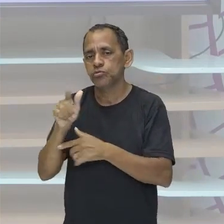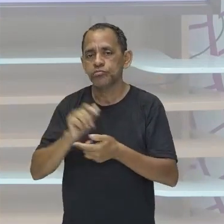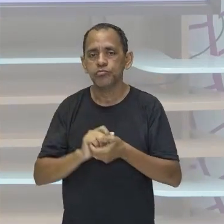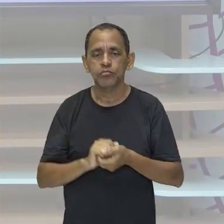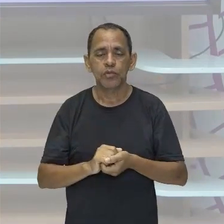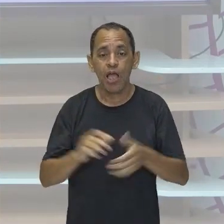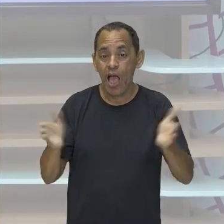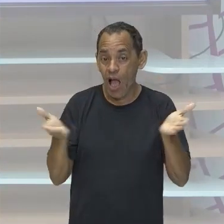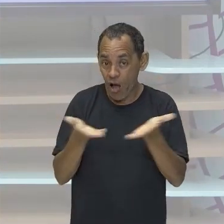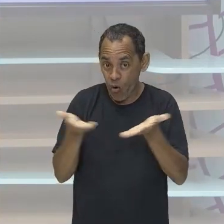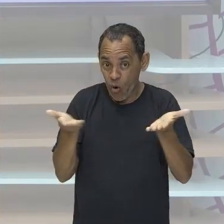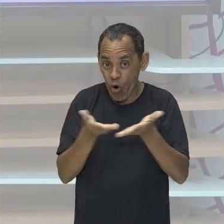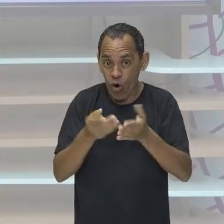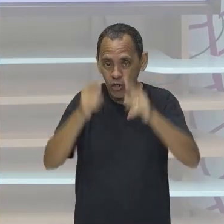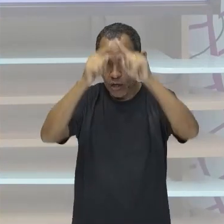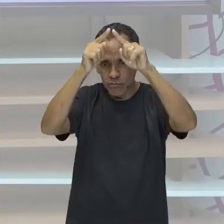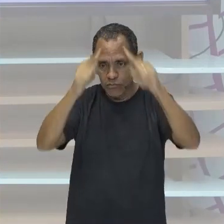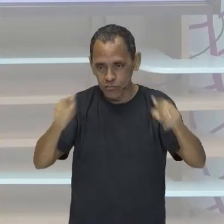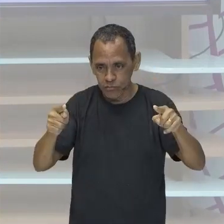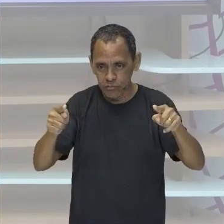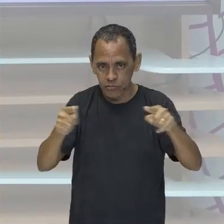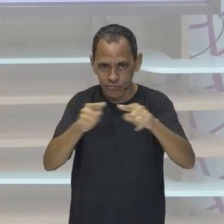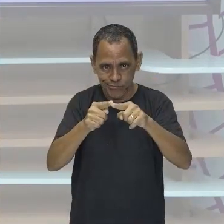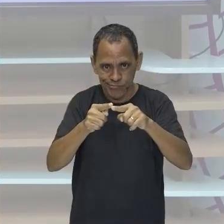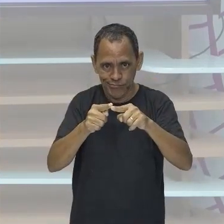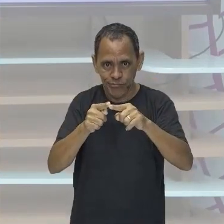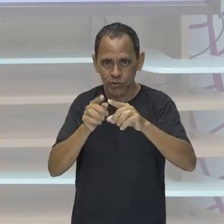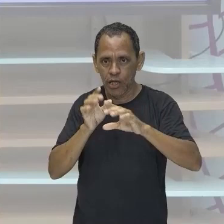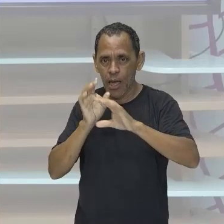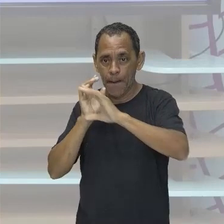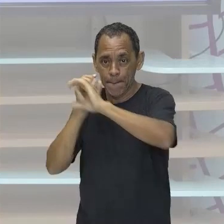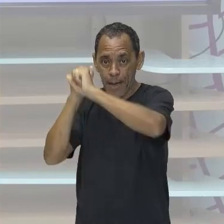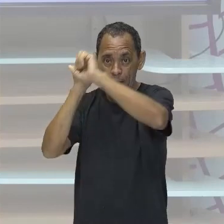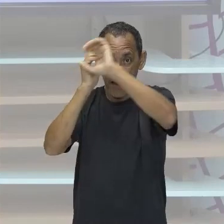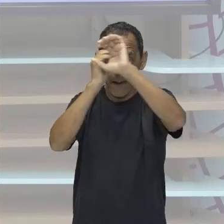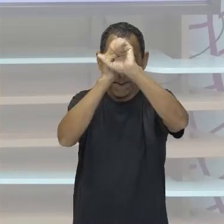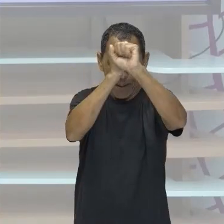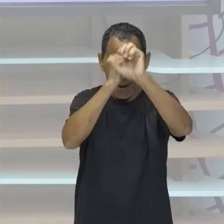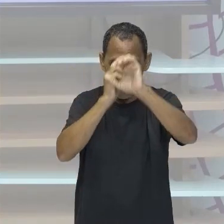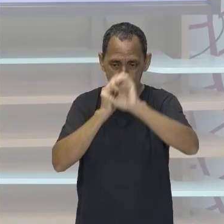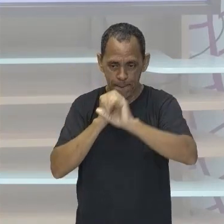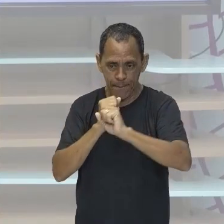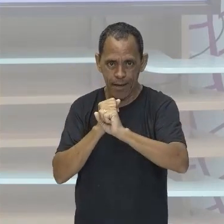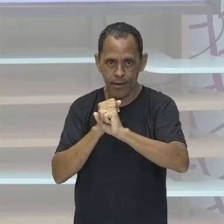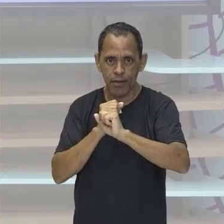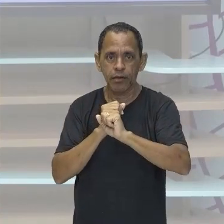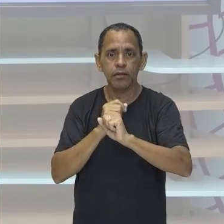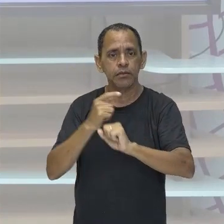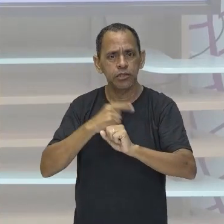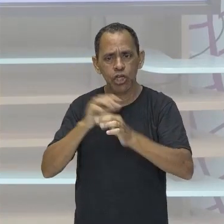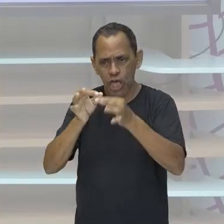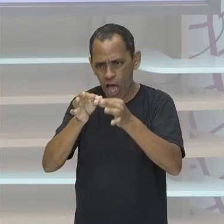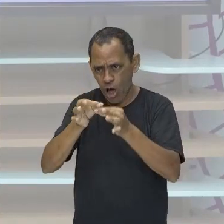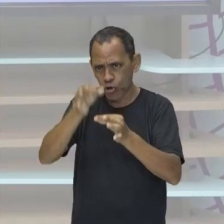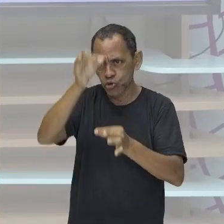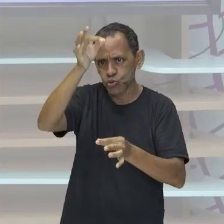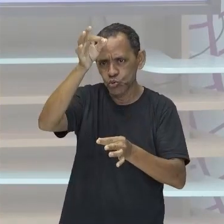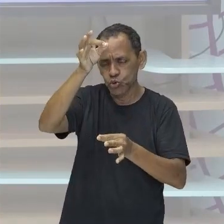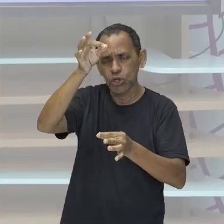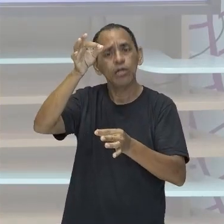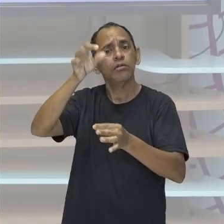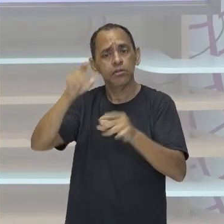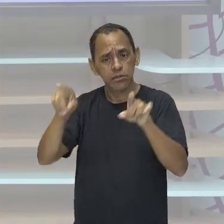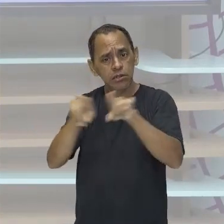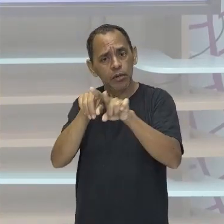triângulo. Quais são os elementos que eu conheço do triângulo? O triângulo, ele possui altura e possui base,